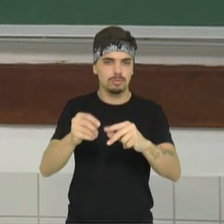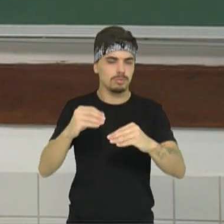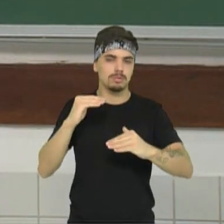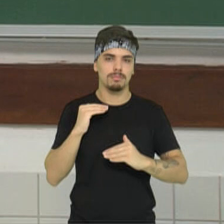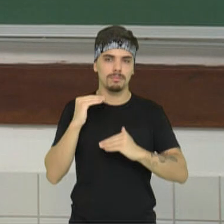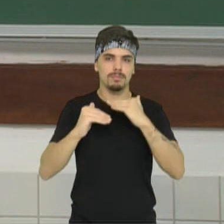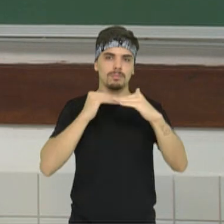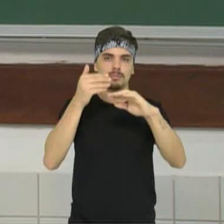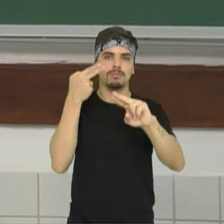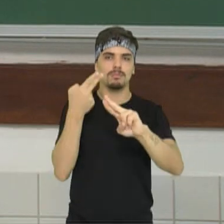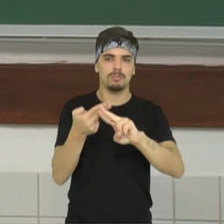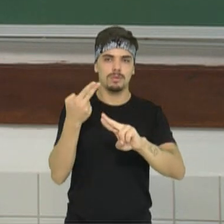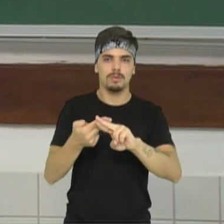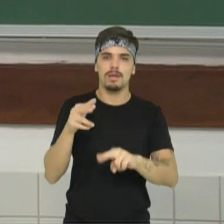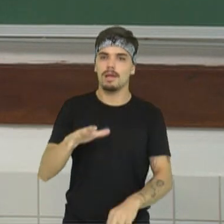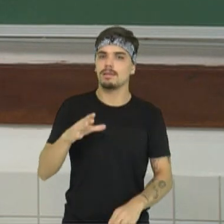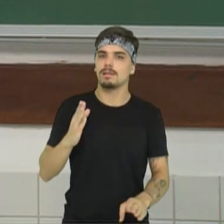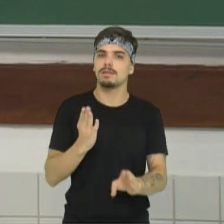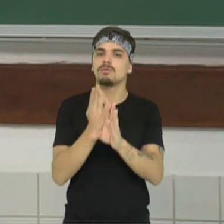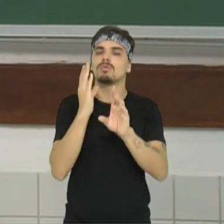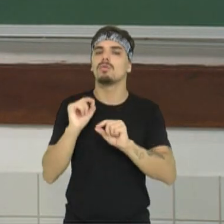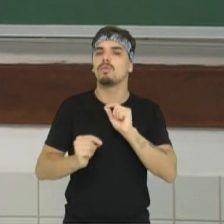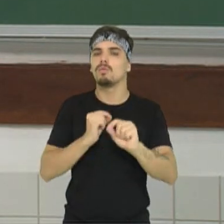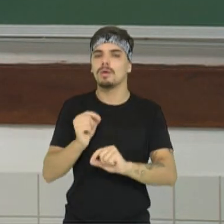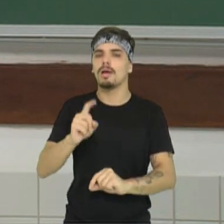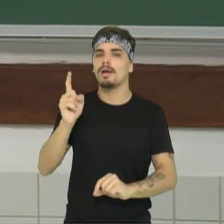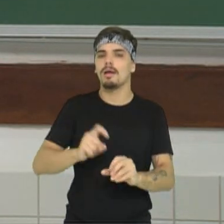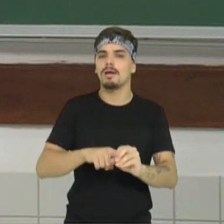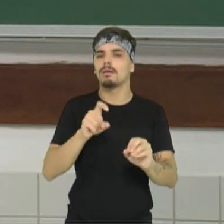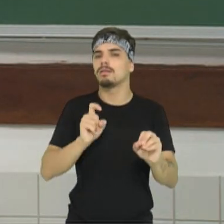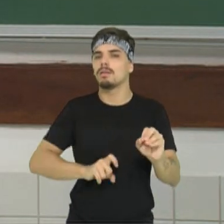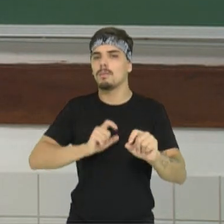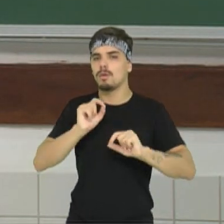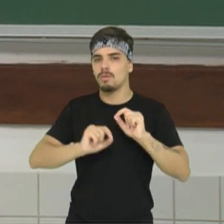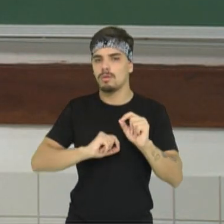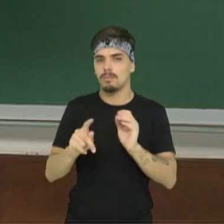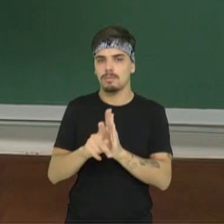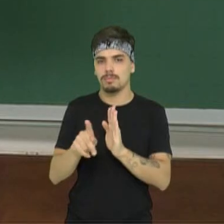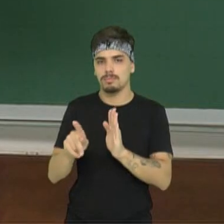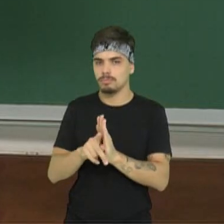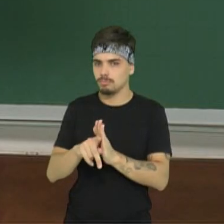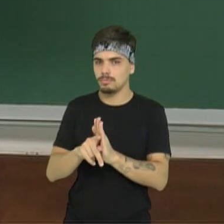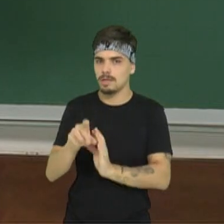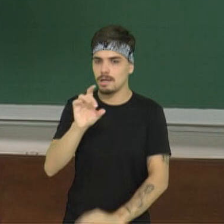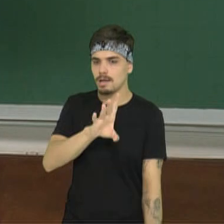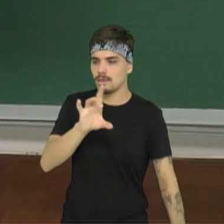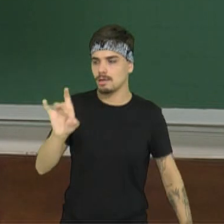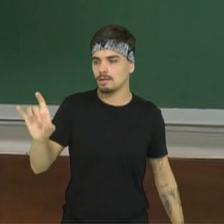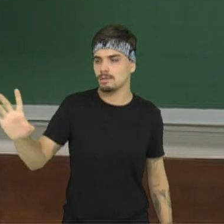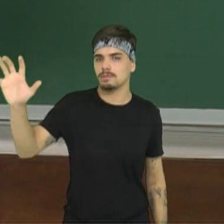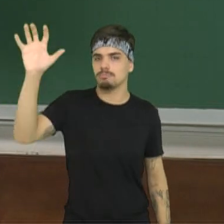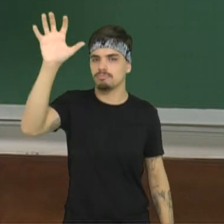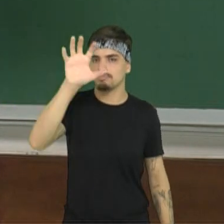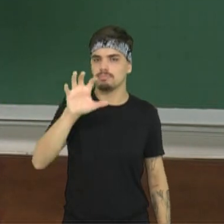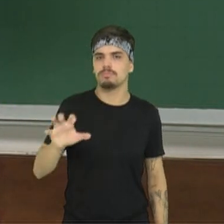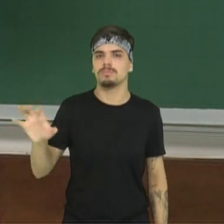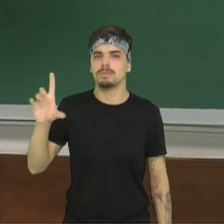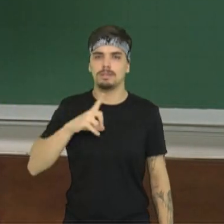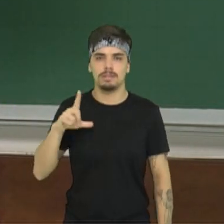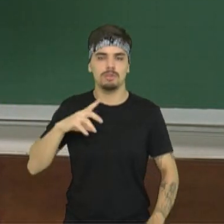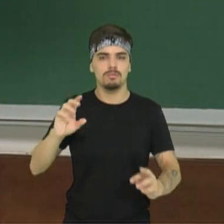a utilização dessas descobertas foram independentemente desenvolvidas em cada região. Então, a gente tem diferenças